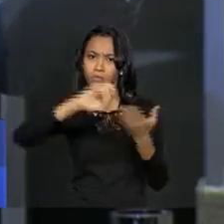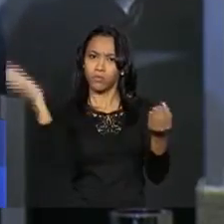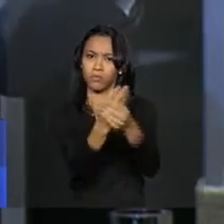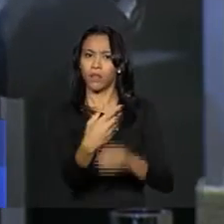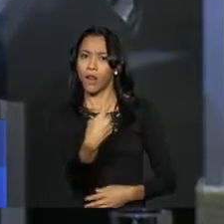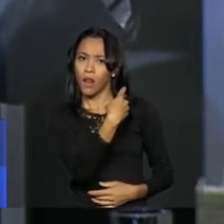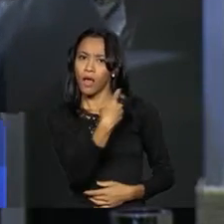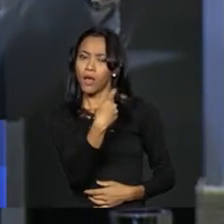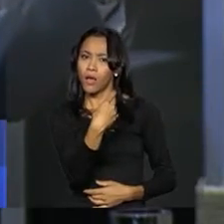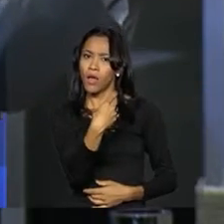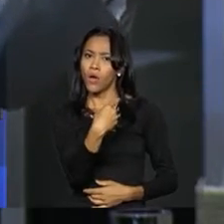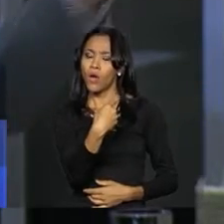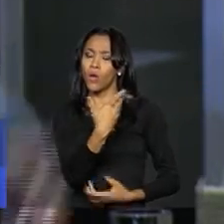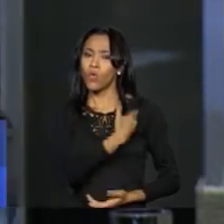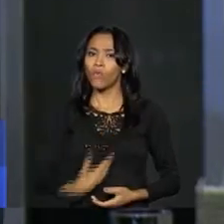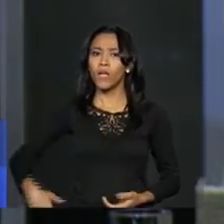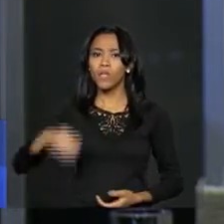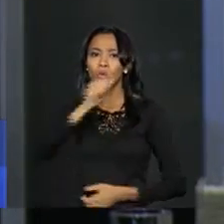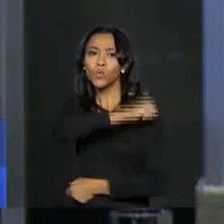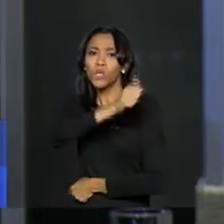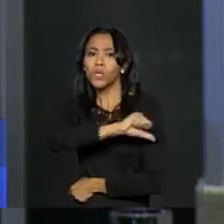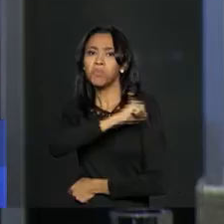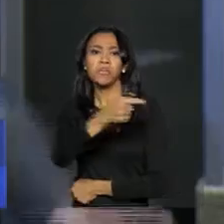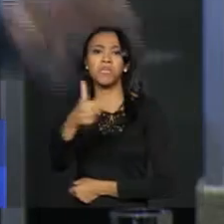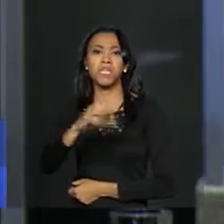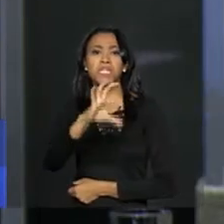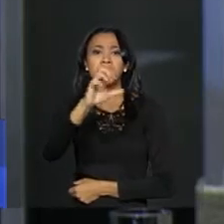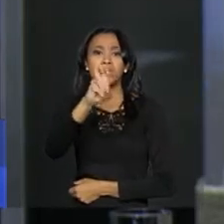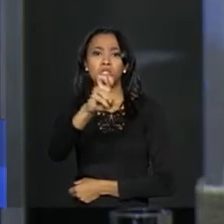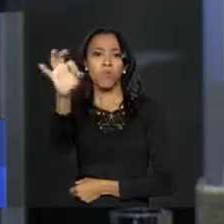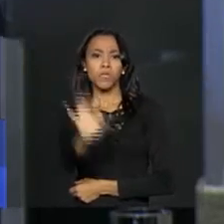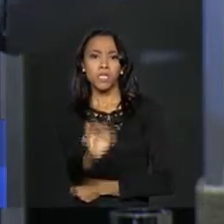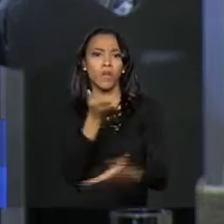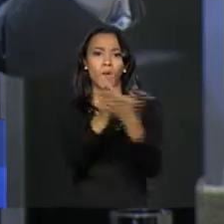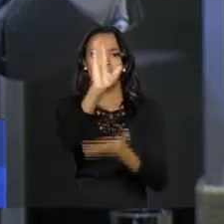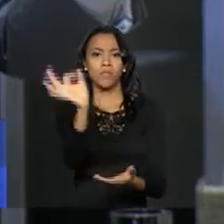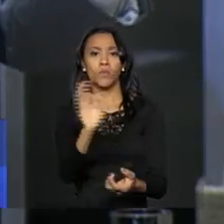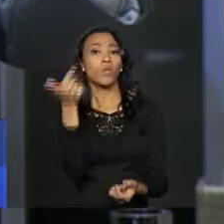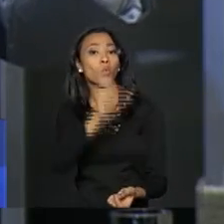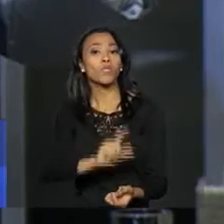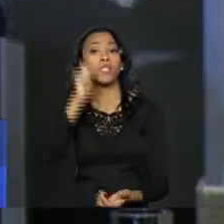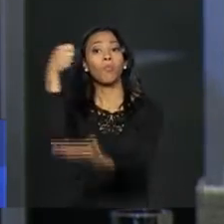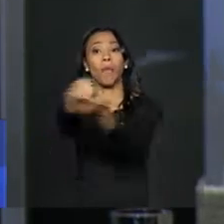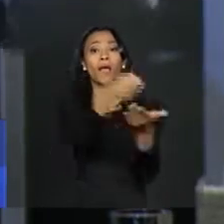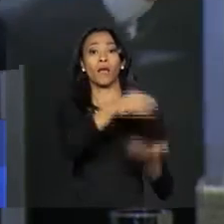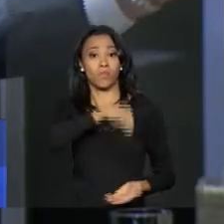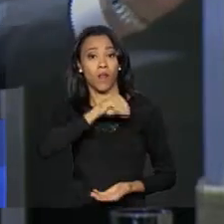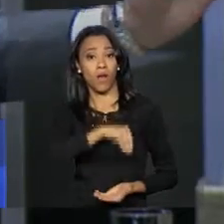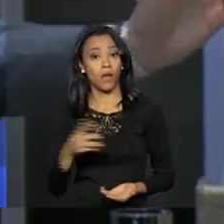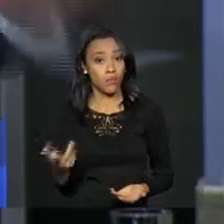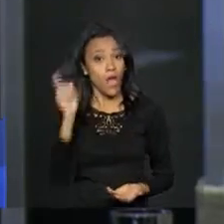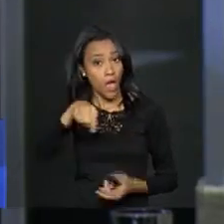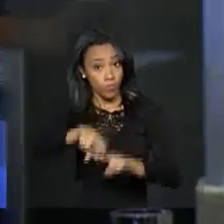tem 5% de aprovação, que não está conseguindo pagar os salários? É motivo para